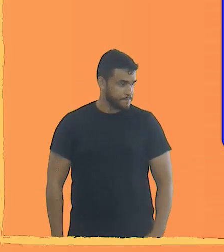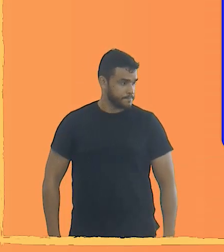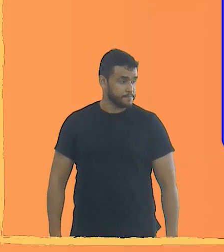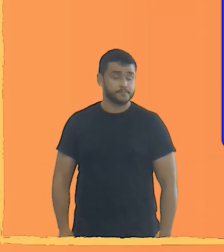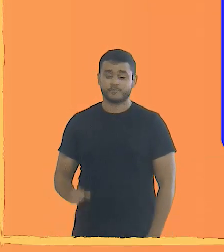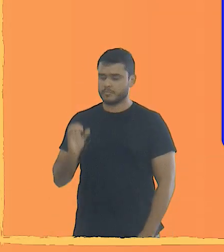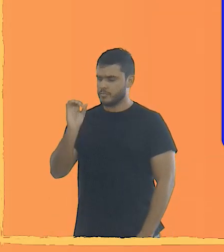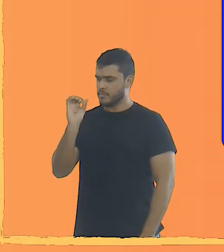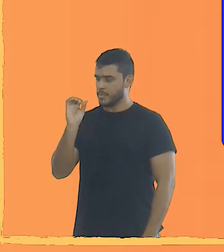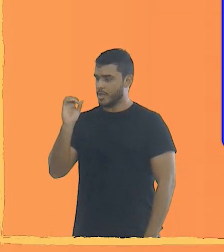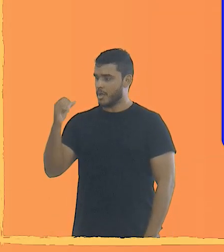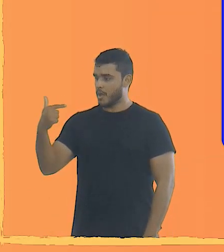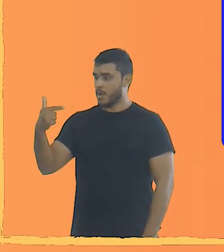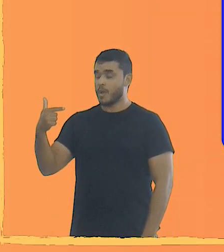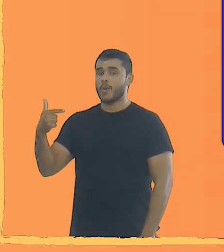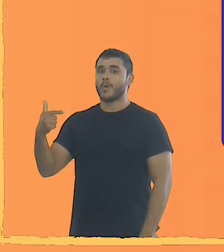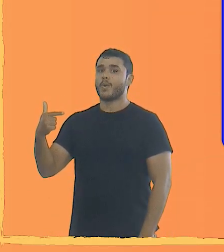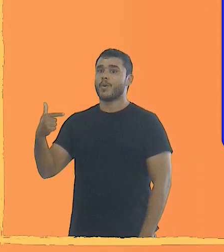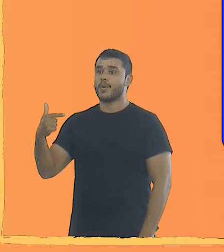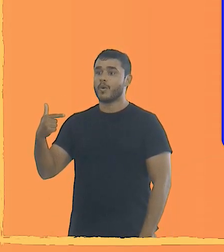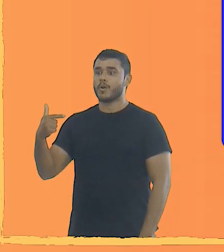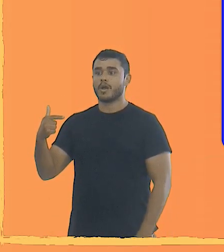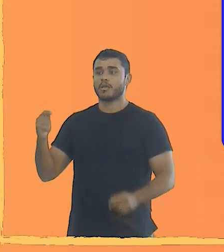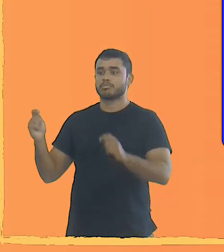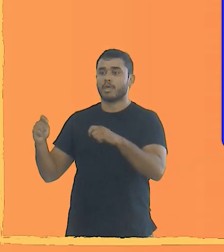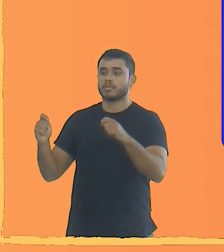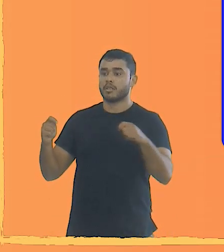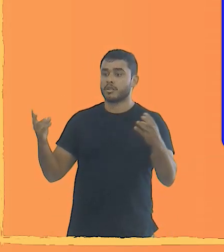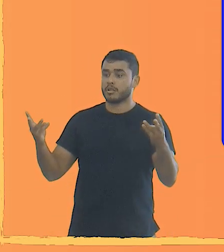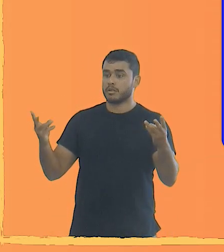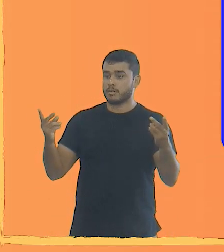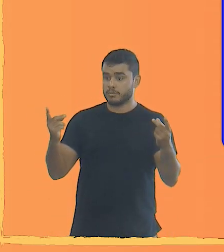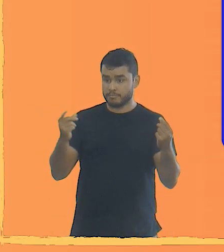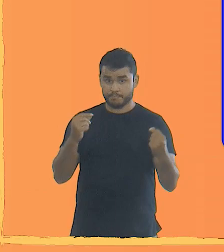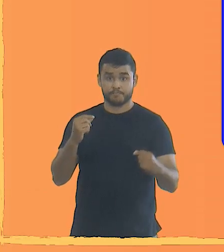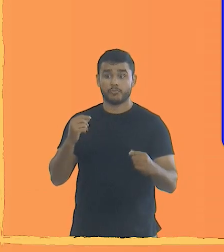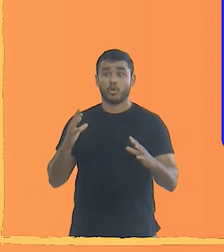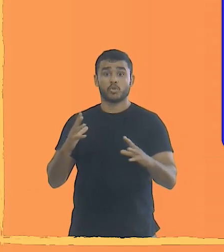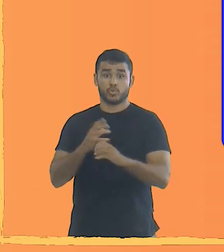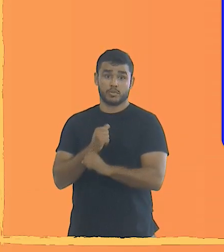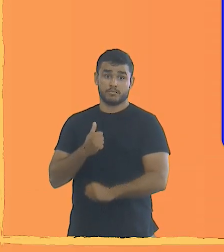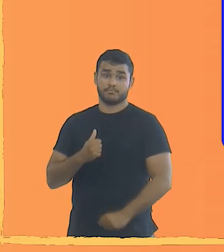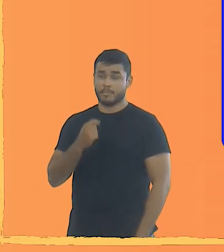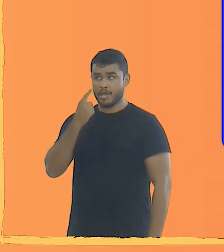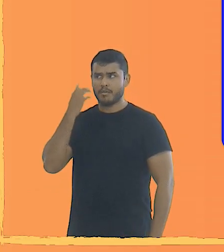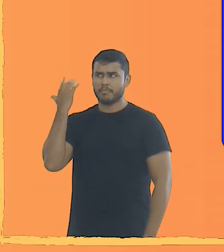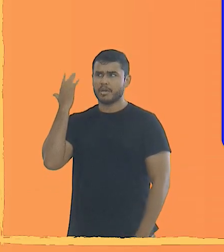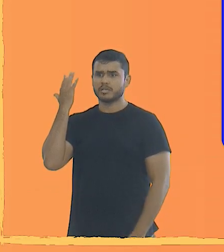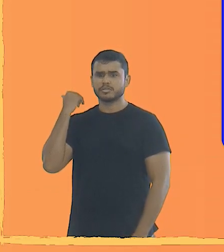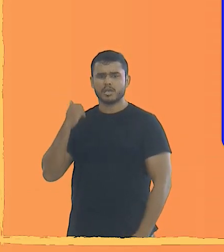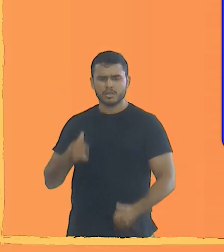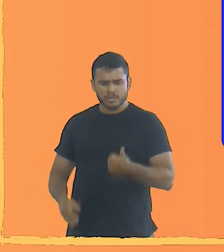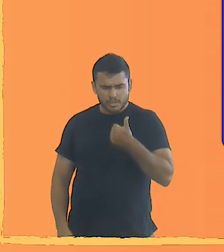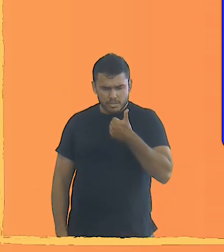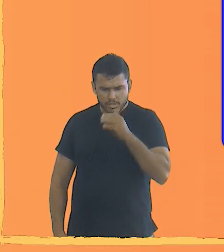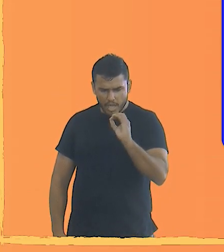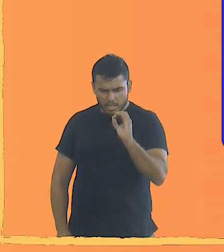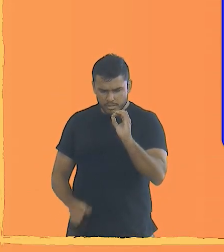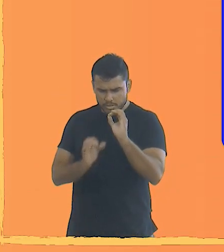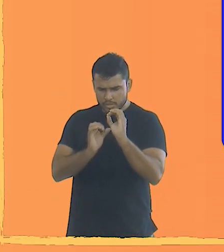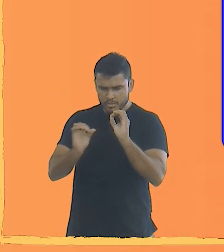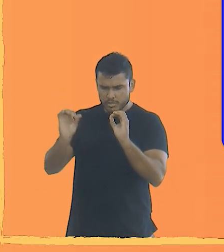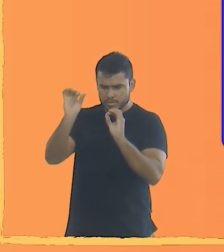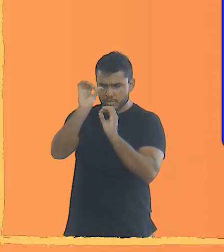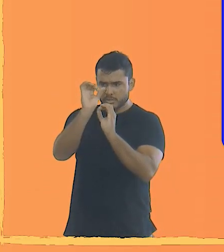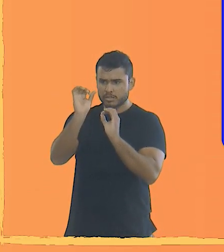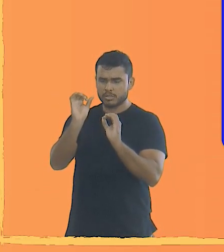tenho 62 possibilidades. Passou de 10 para 62 agora. E aí, para cada